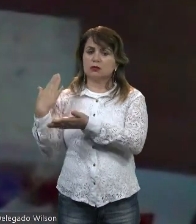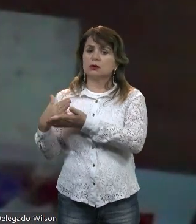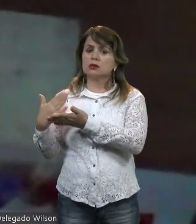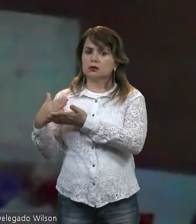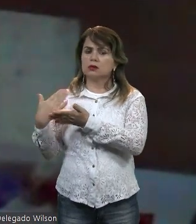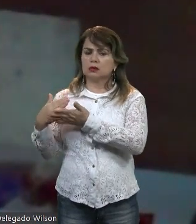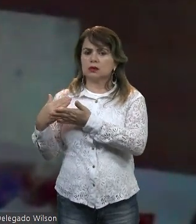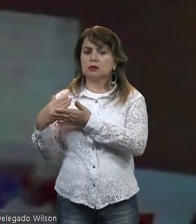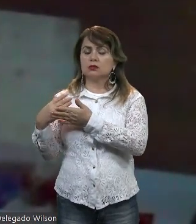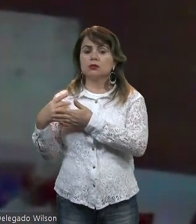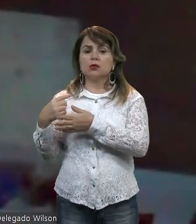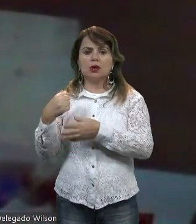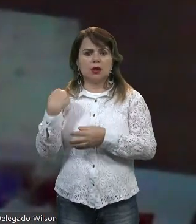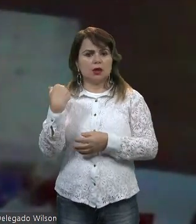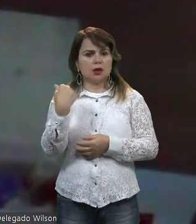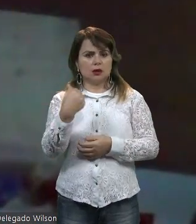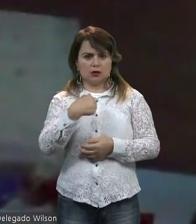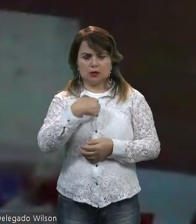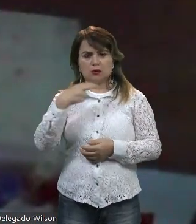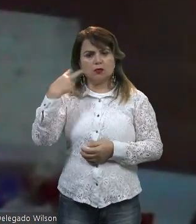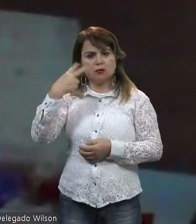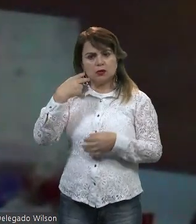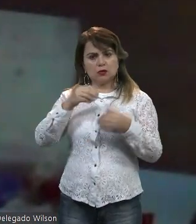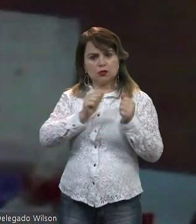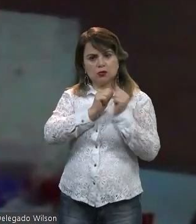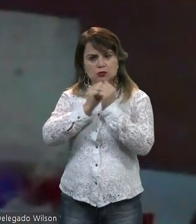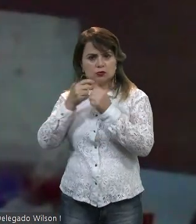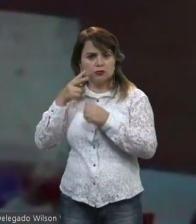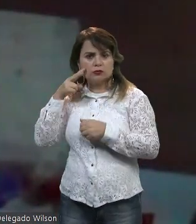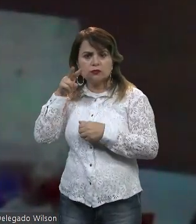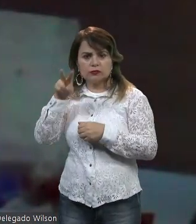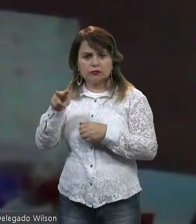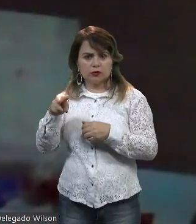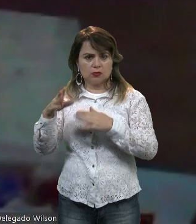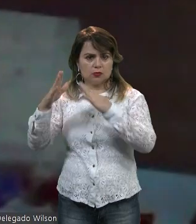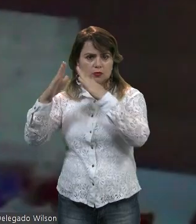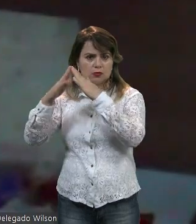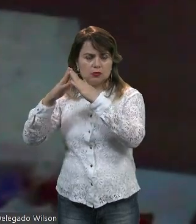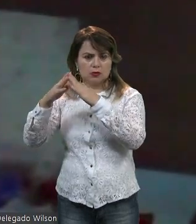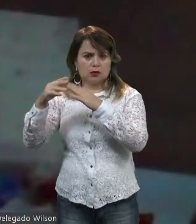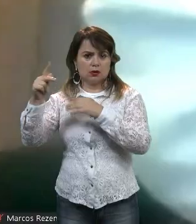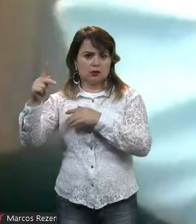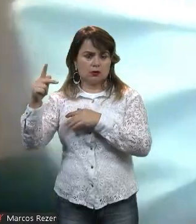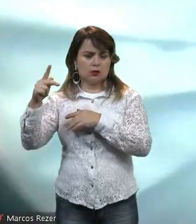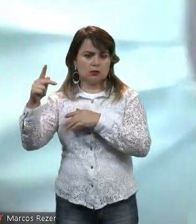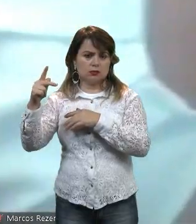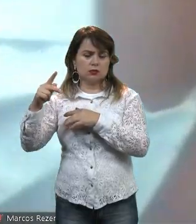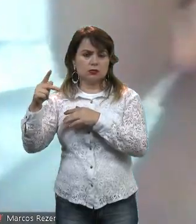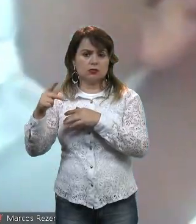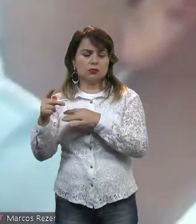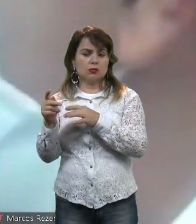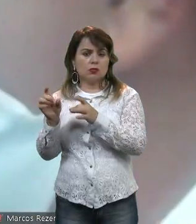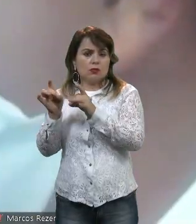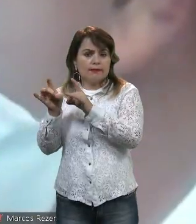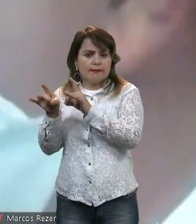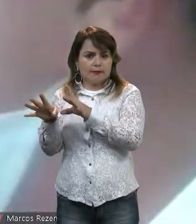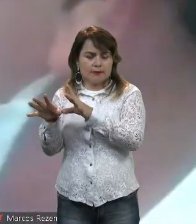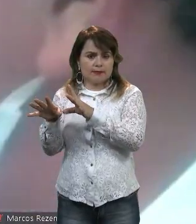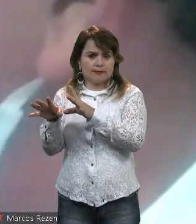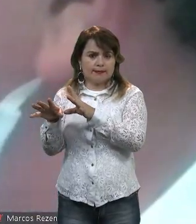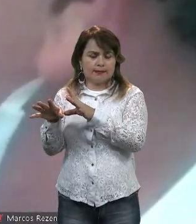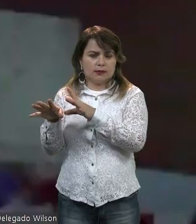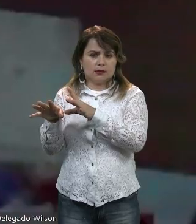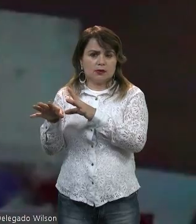a oportunidade de ir lá verificar a situação que estava até de abandono da obra. Naquela ocasião,